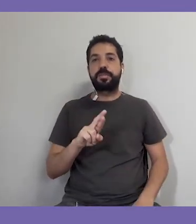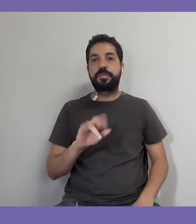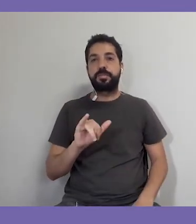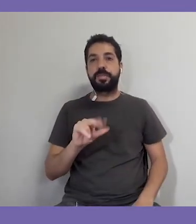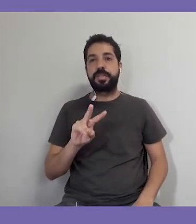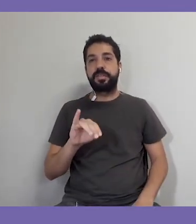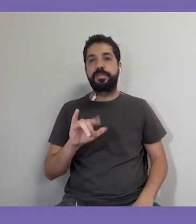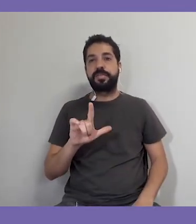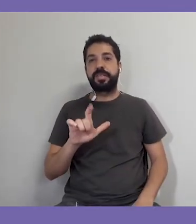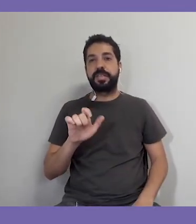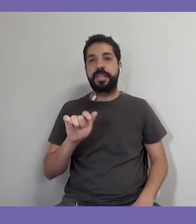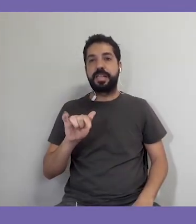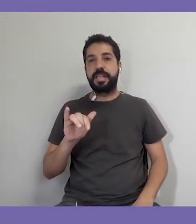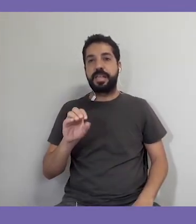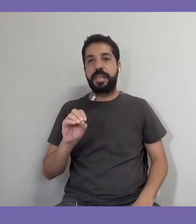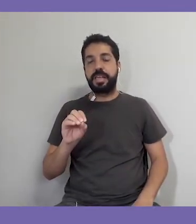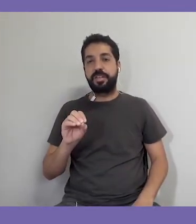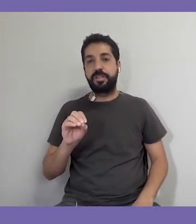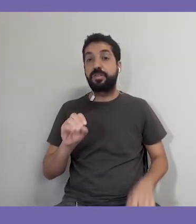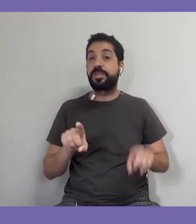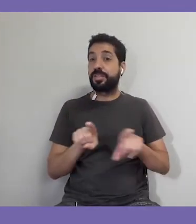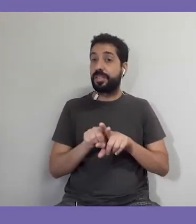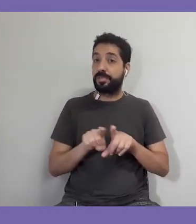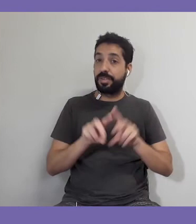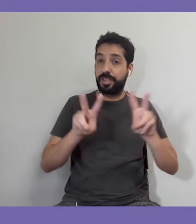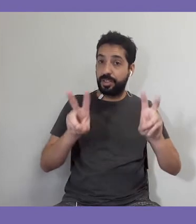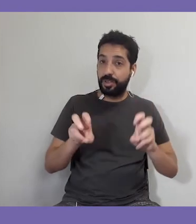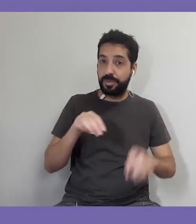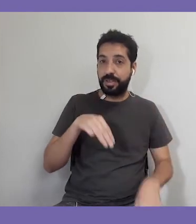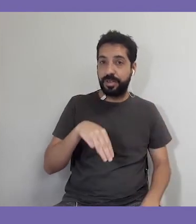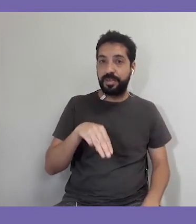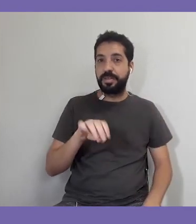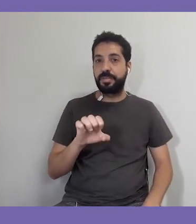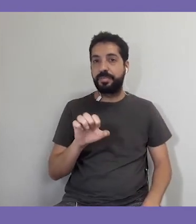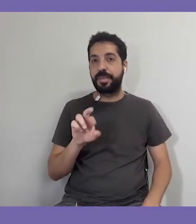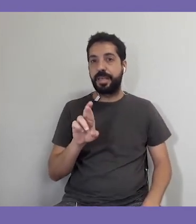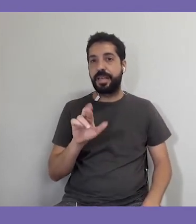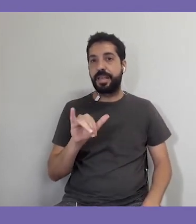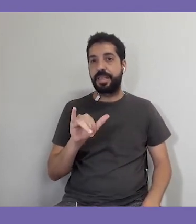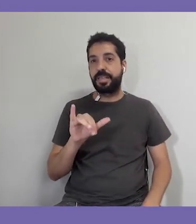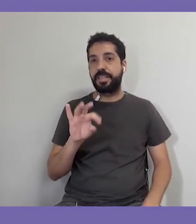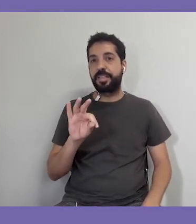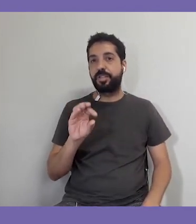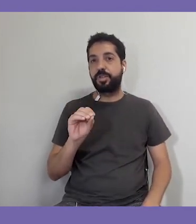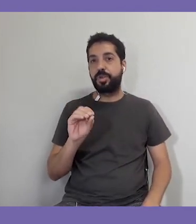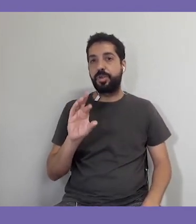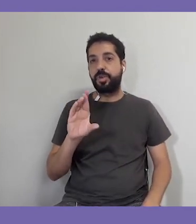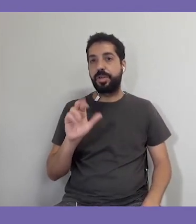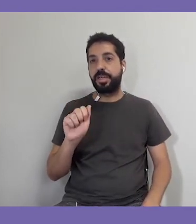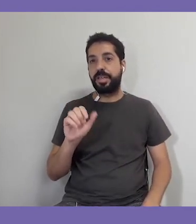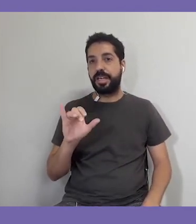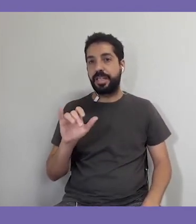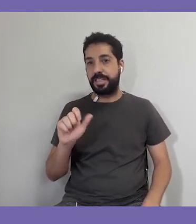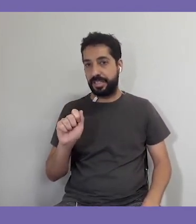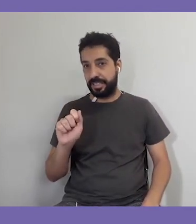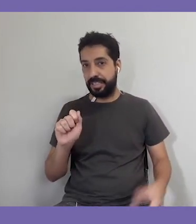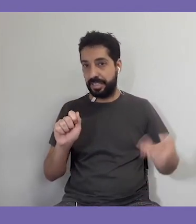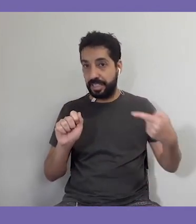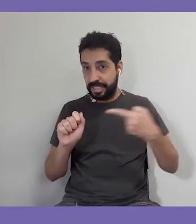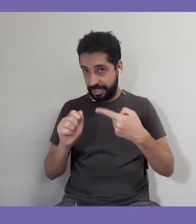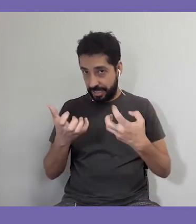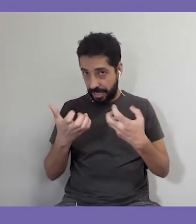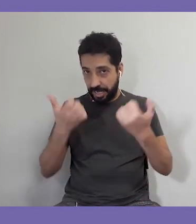e do discurso da pseudo-meritocracia, né? Você quer falar um pouquinho sobre esse